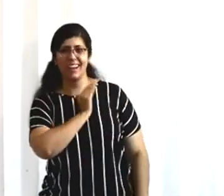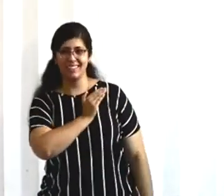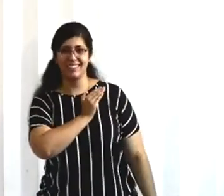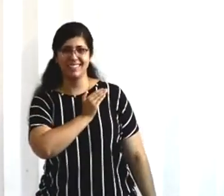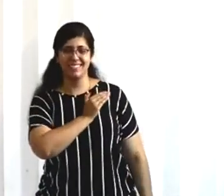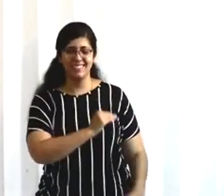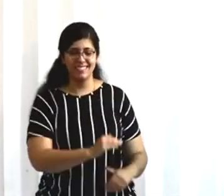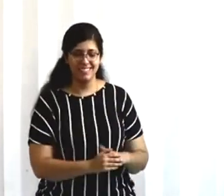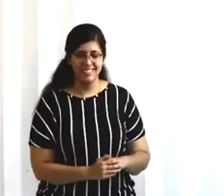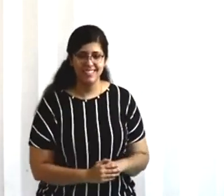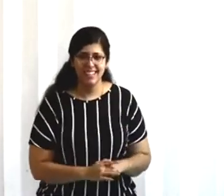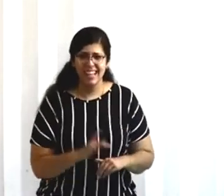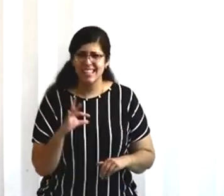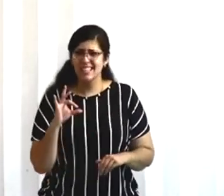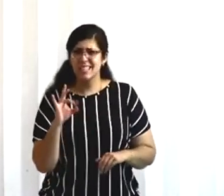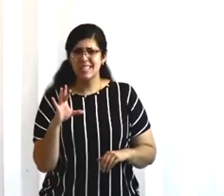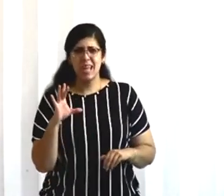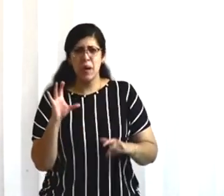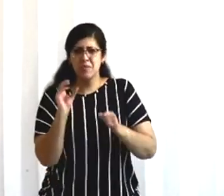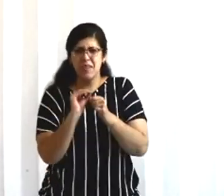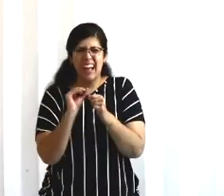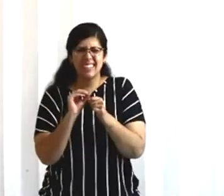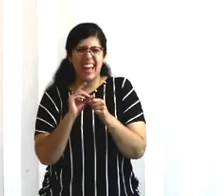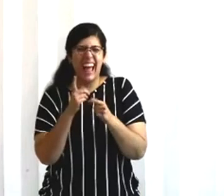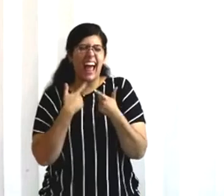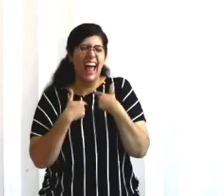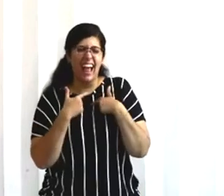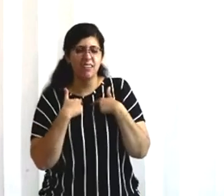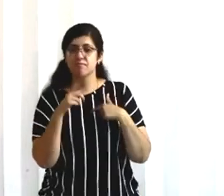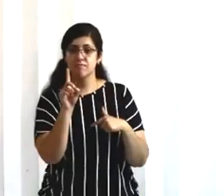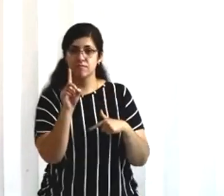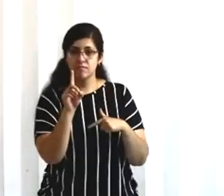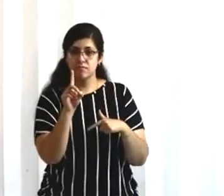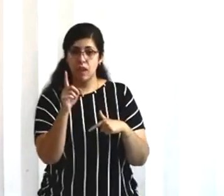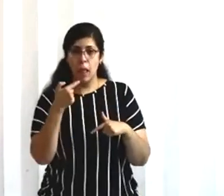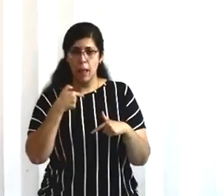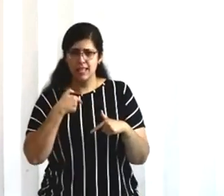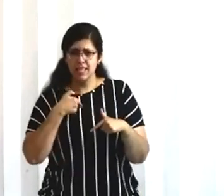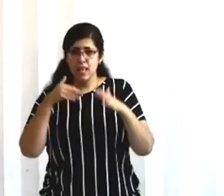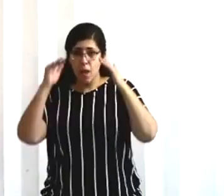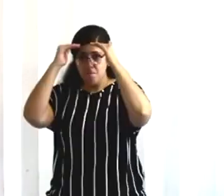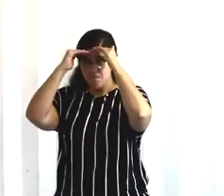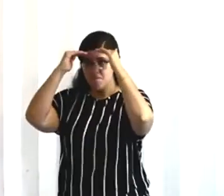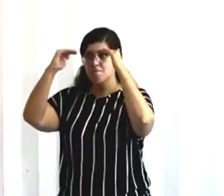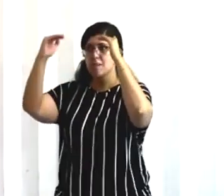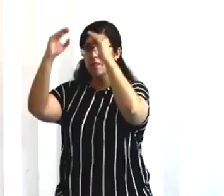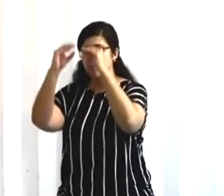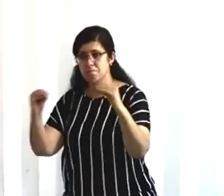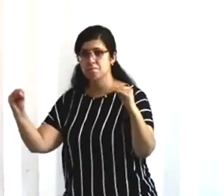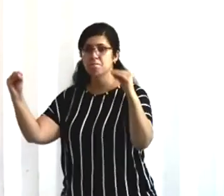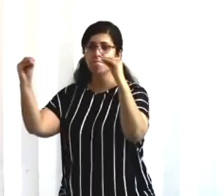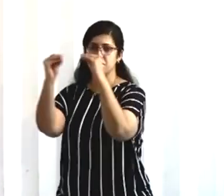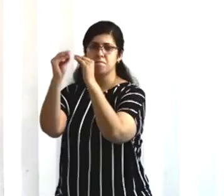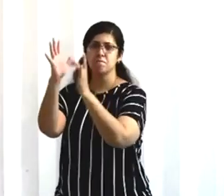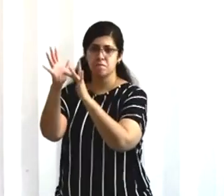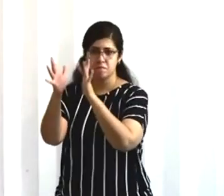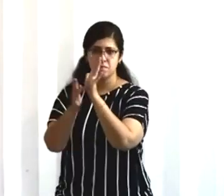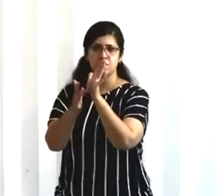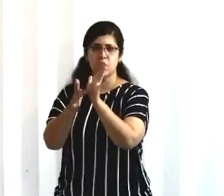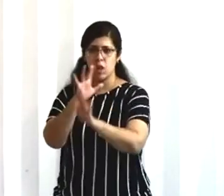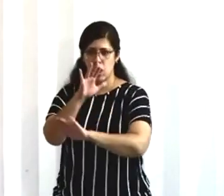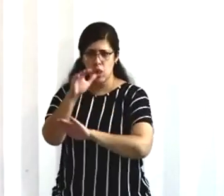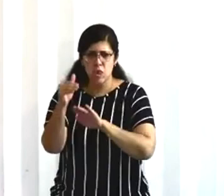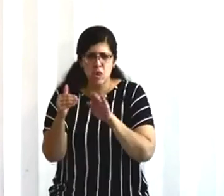Ele faça aquilo que você queira, mas que você faça aquilo que agrada a Ele, e você verá